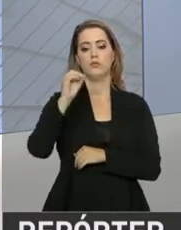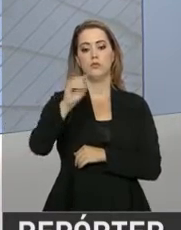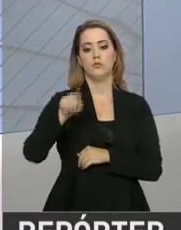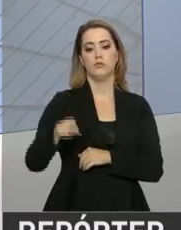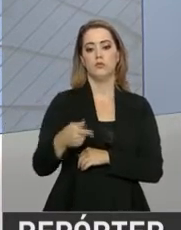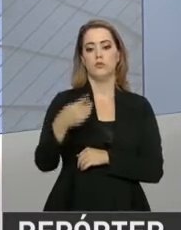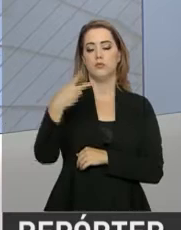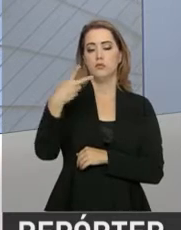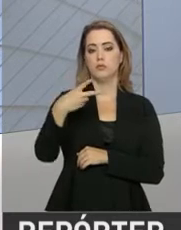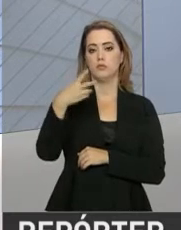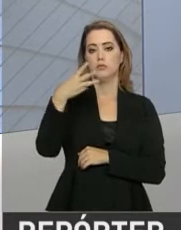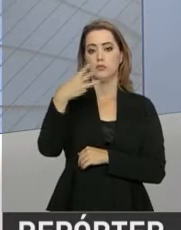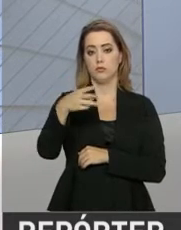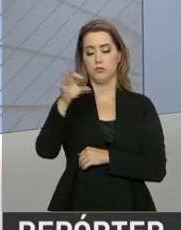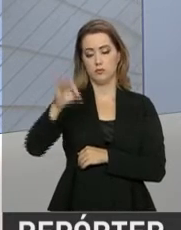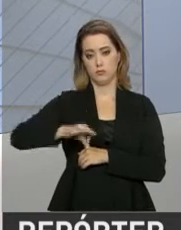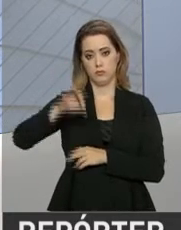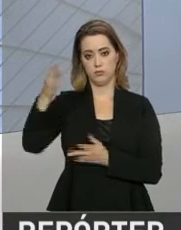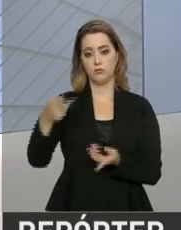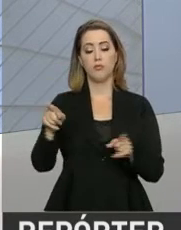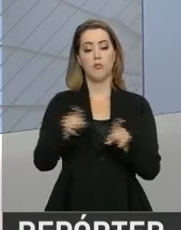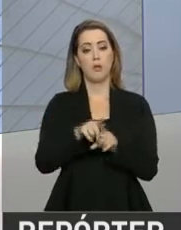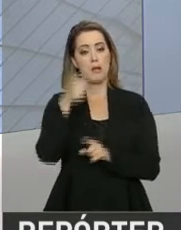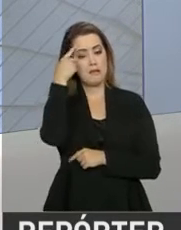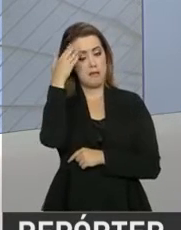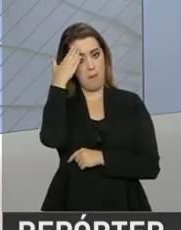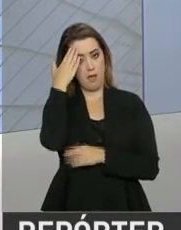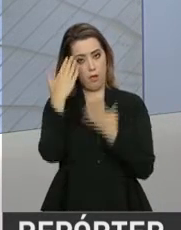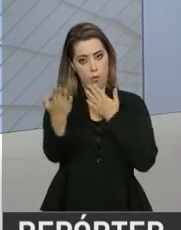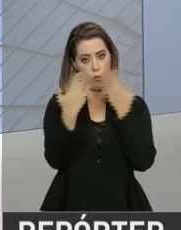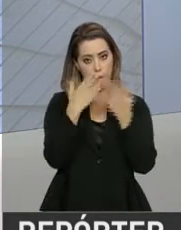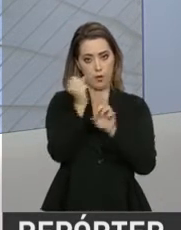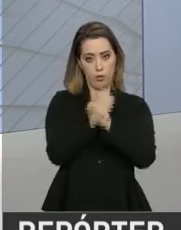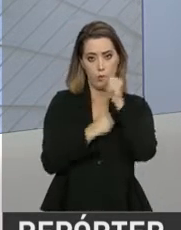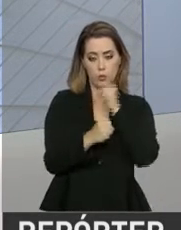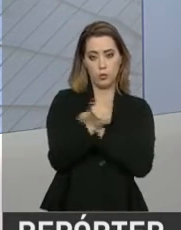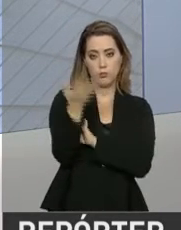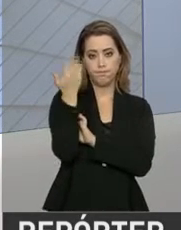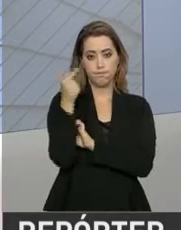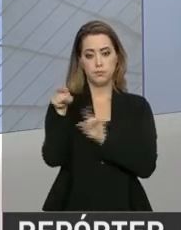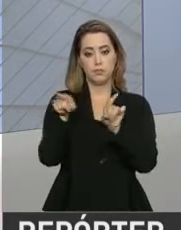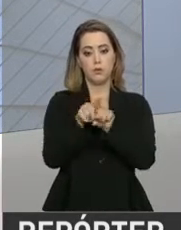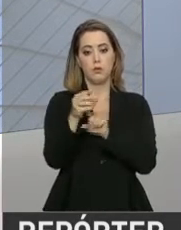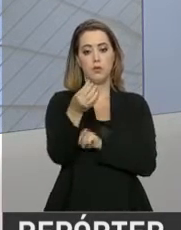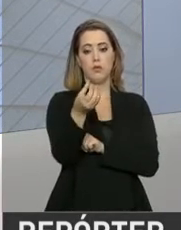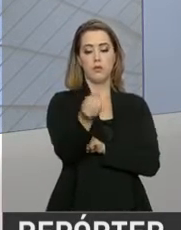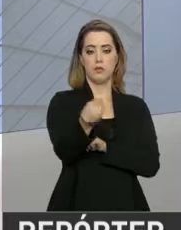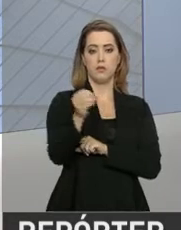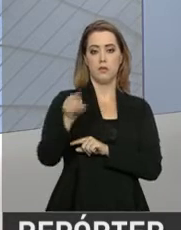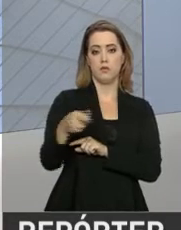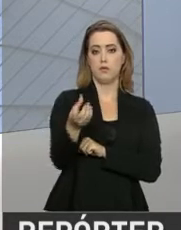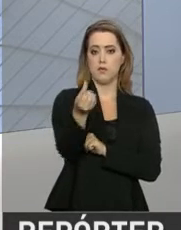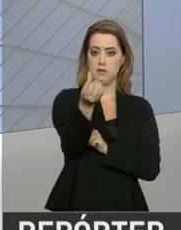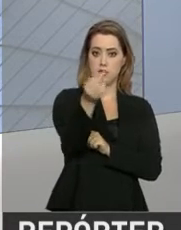foi de 0,23%. Para se ter uma ideia, em outubro do ano passado, o IPCA 15 ficou em